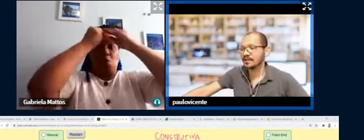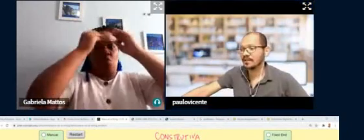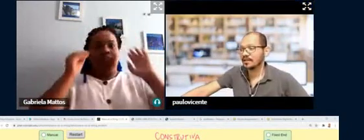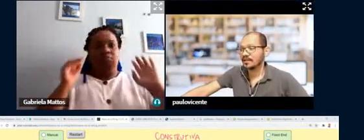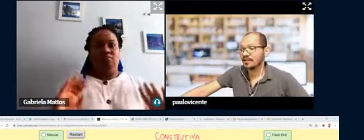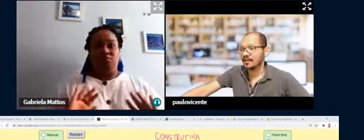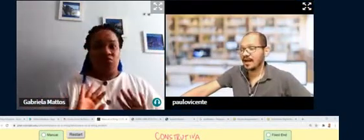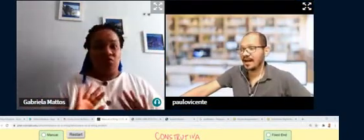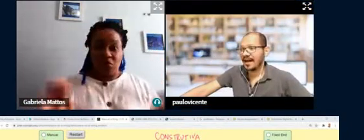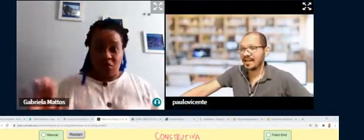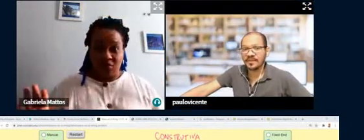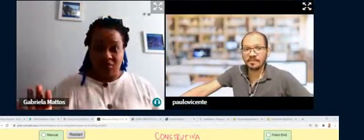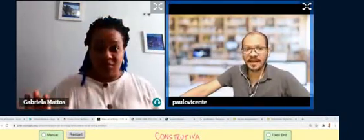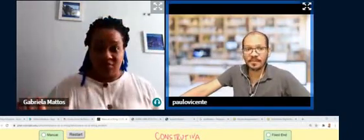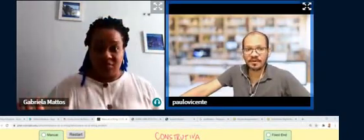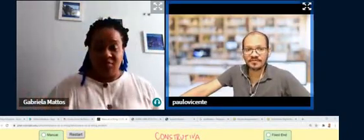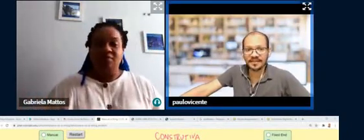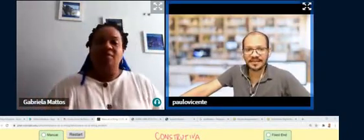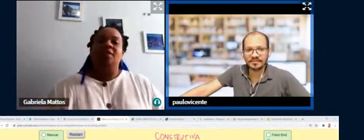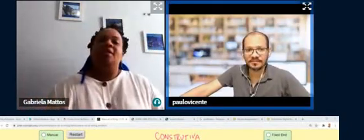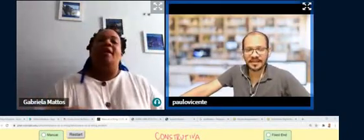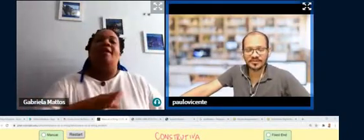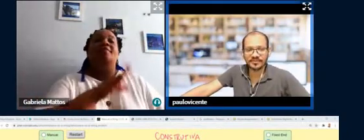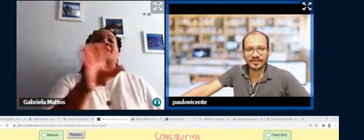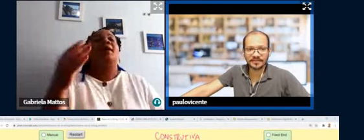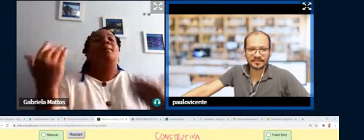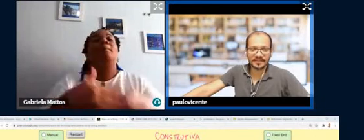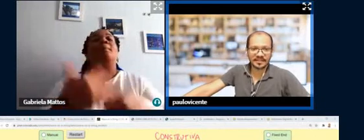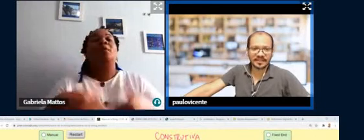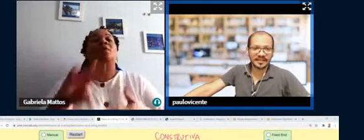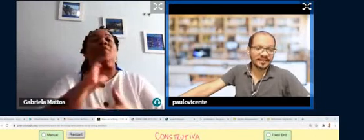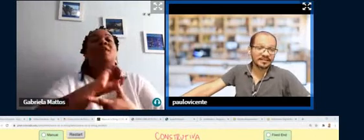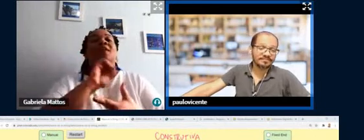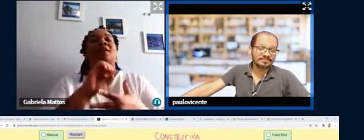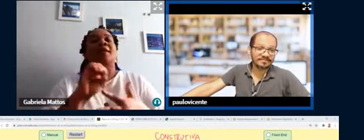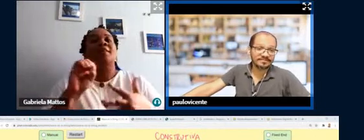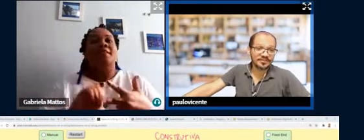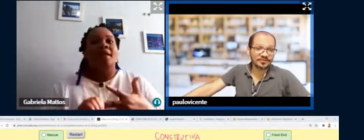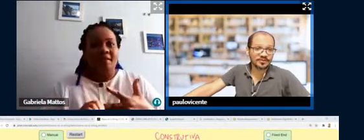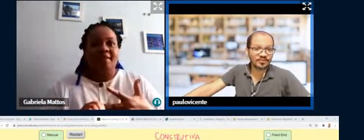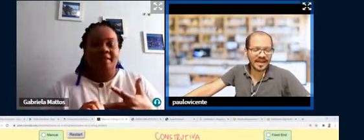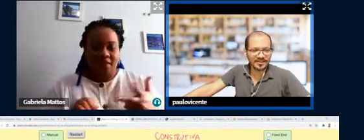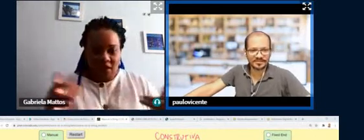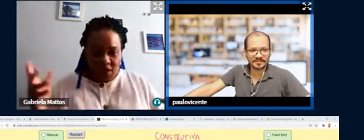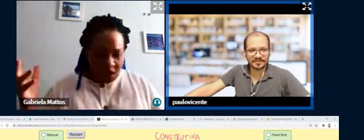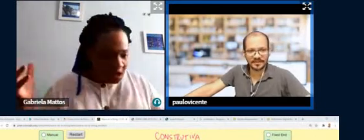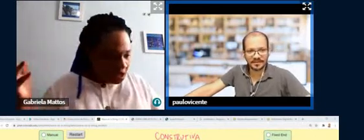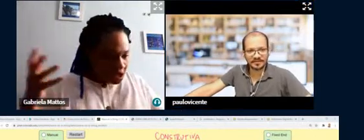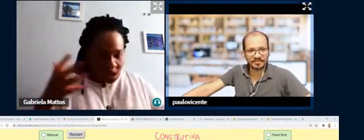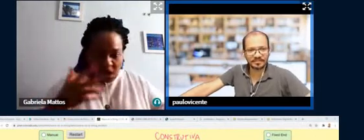exercícios. Aí quando ele pega uma prova do Enem para resolver, ele tem